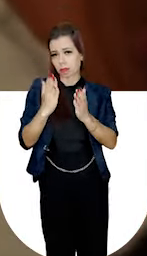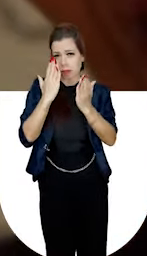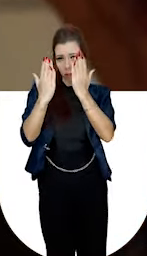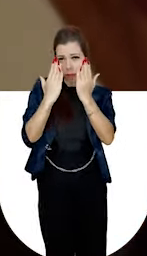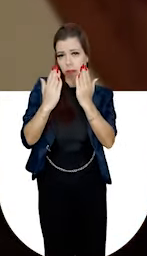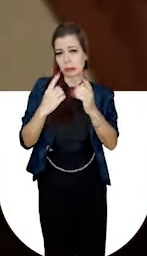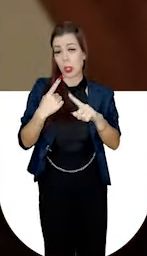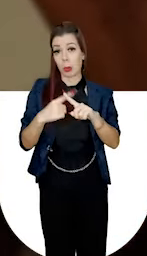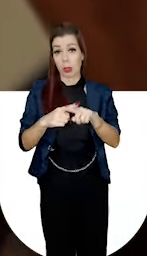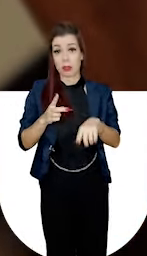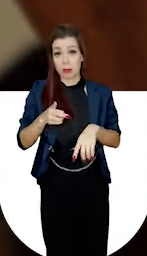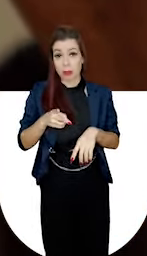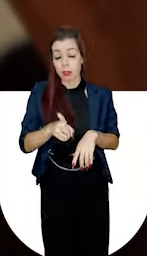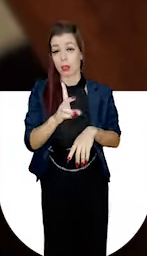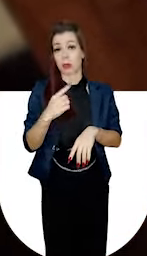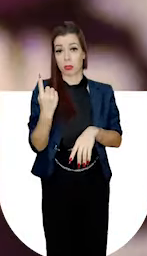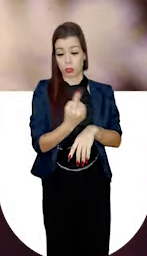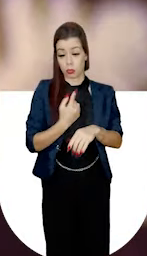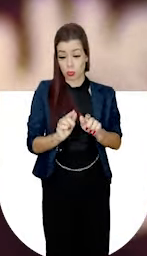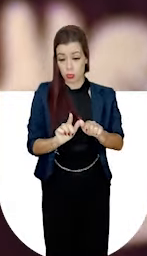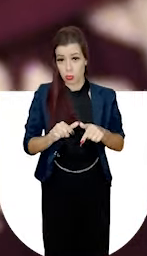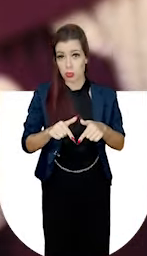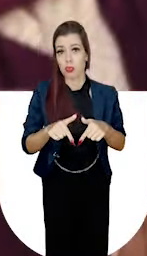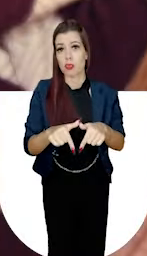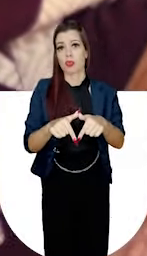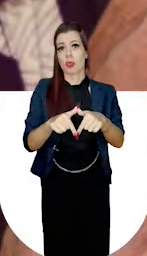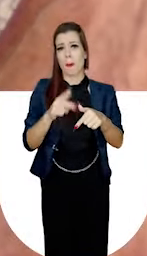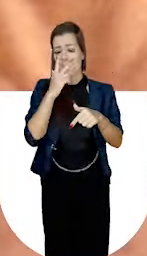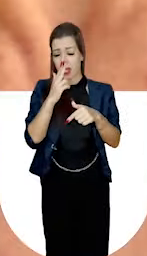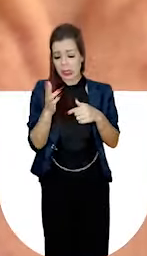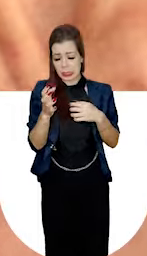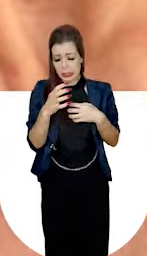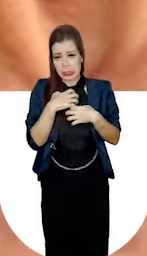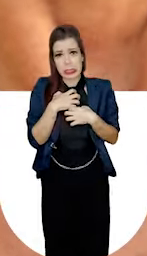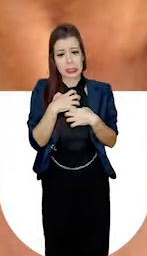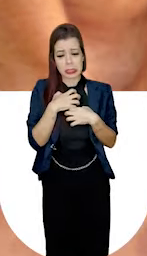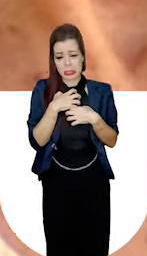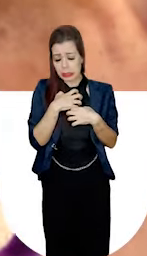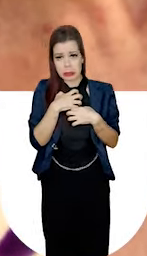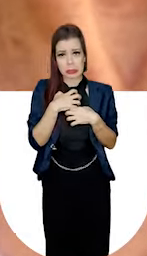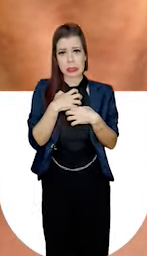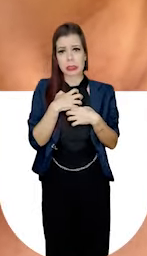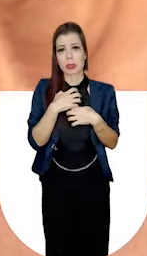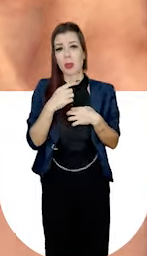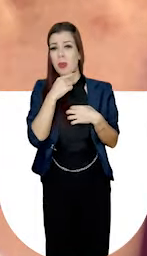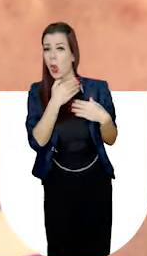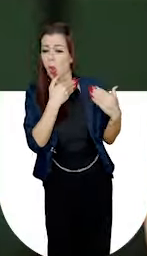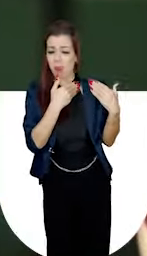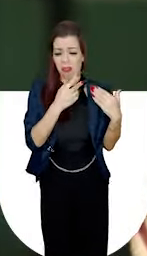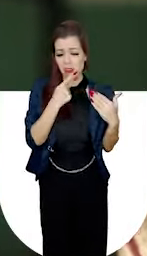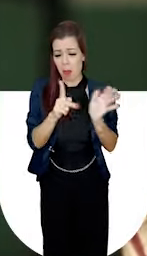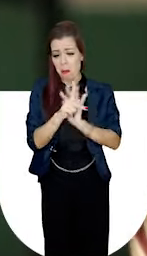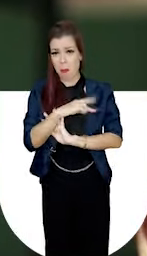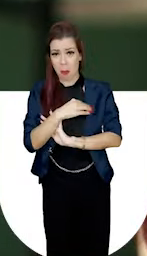que eu sempre precisei fazer uma terapia, porque eu sempre fui dependente, sempre lutei sozinha, sempre fechada, eu